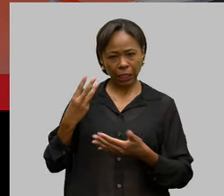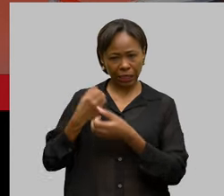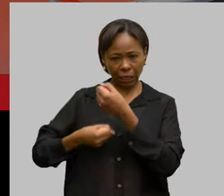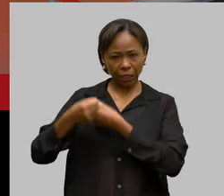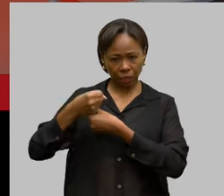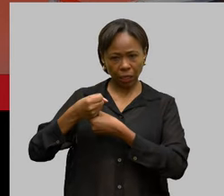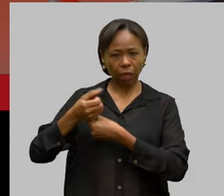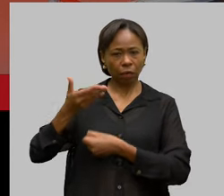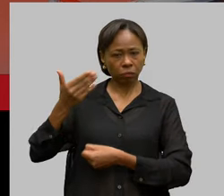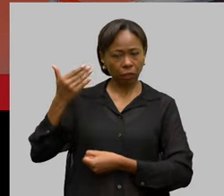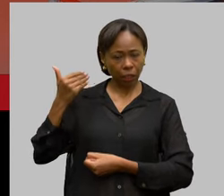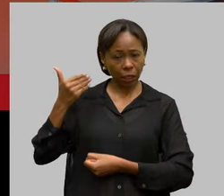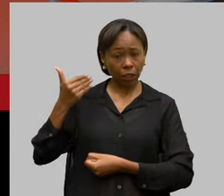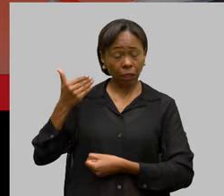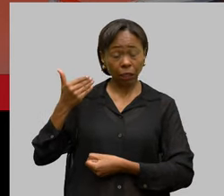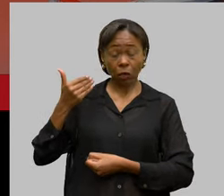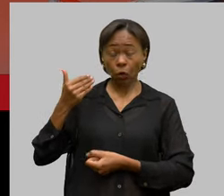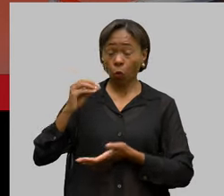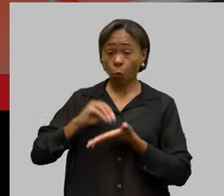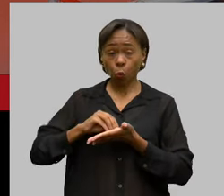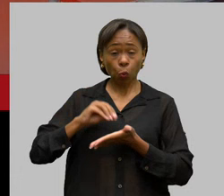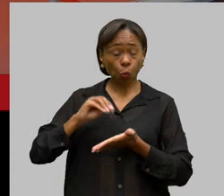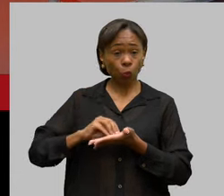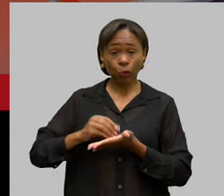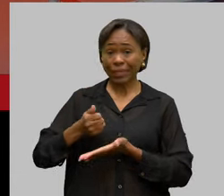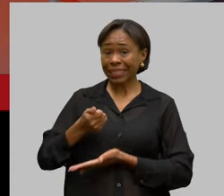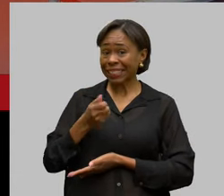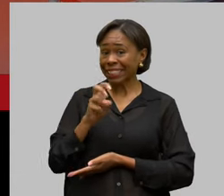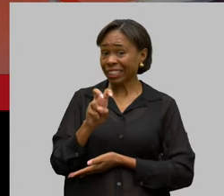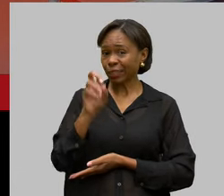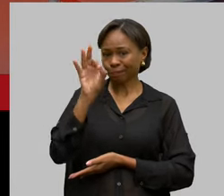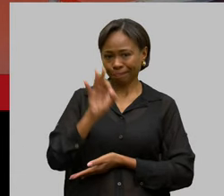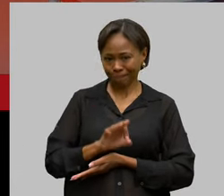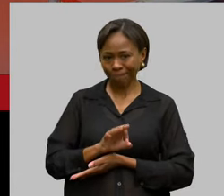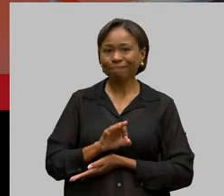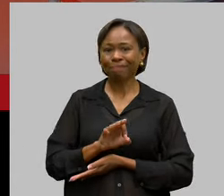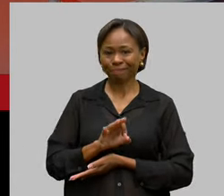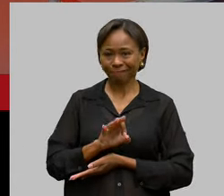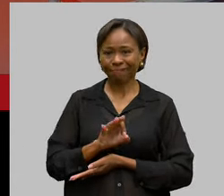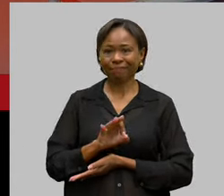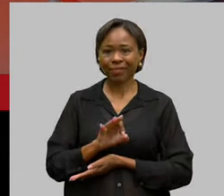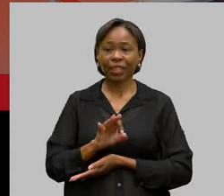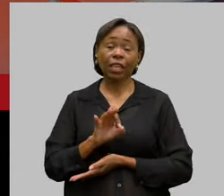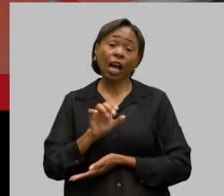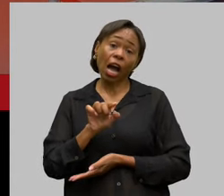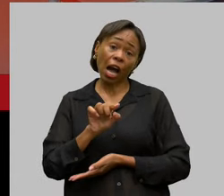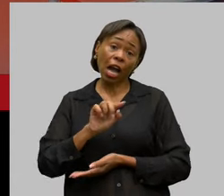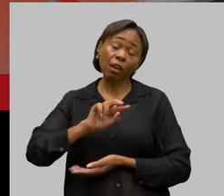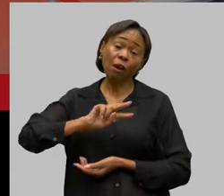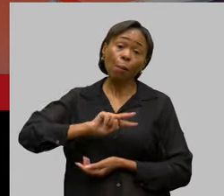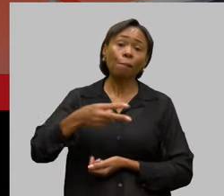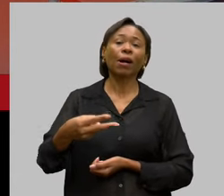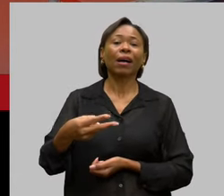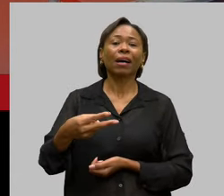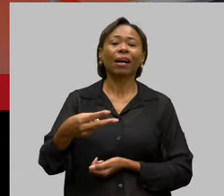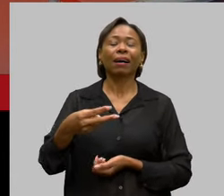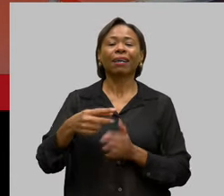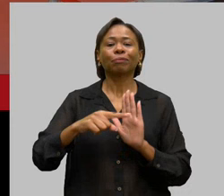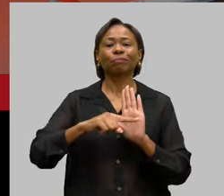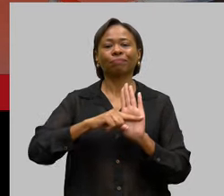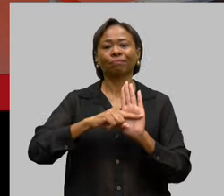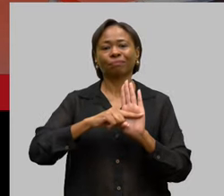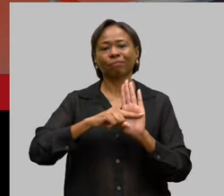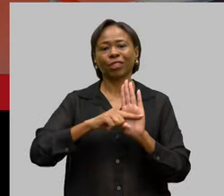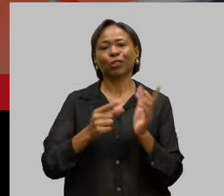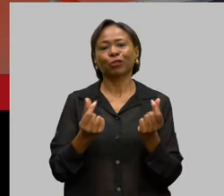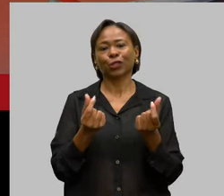água em torno de 15% desses valores eles vão virar déficit financeiro e atuarial